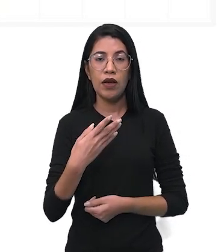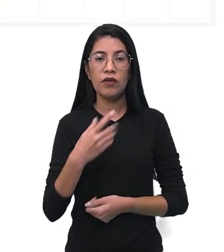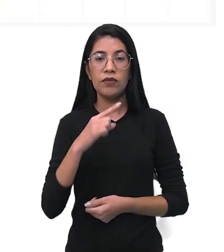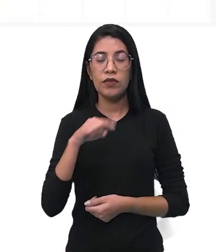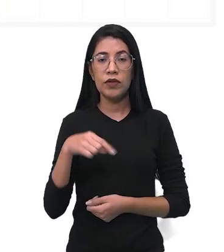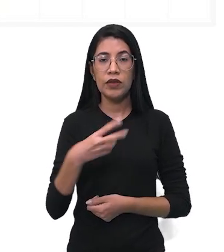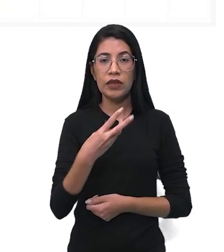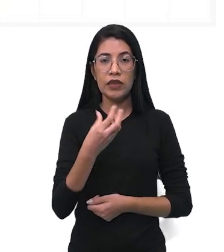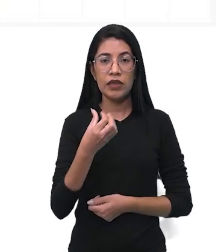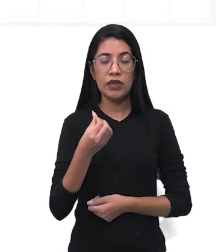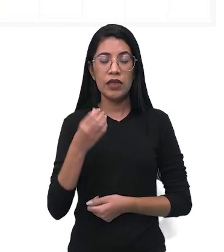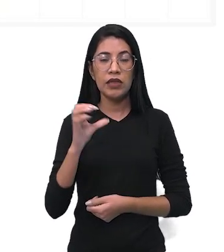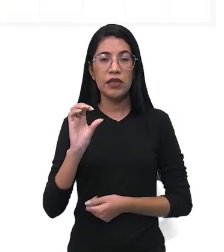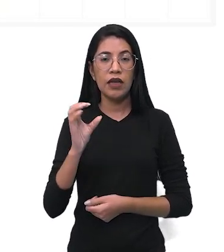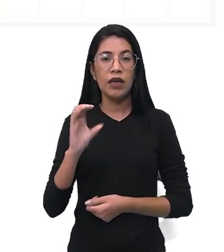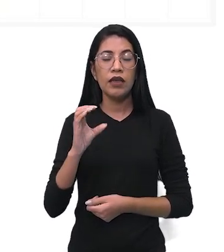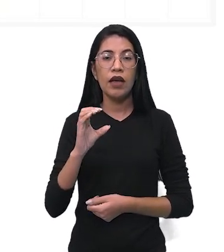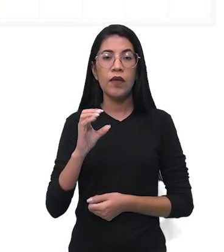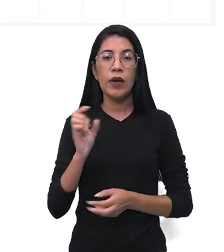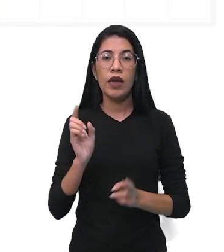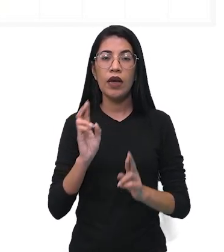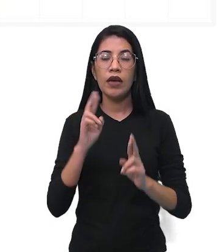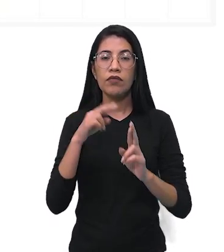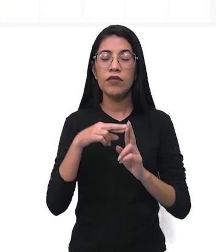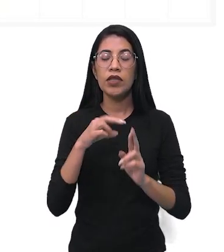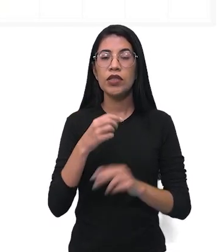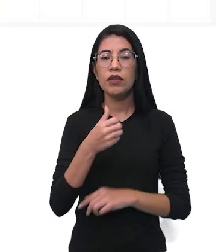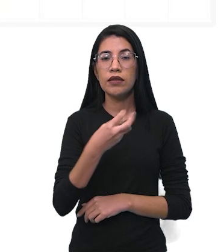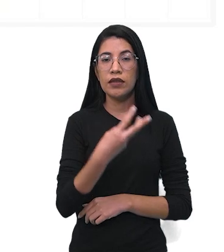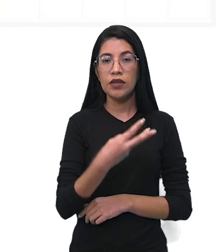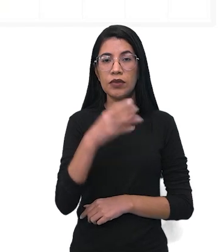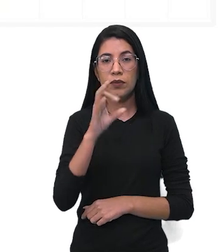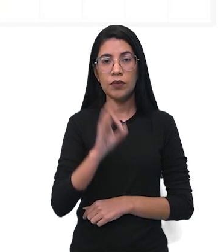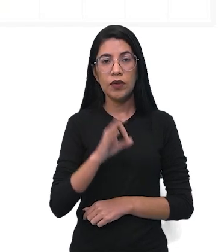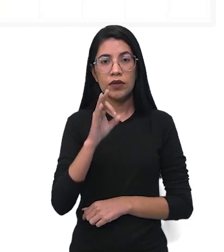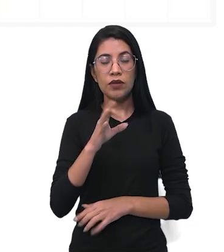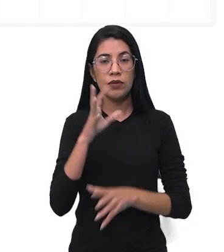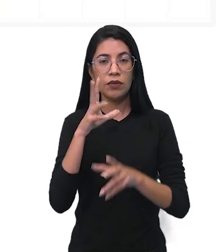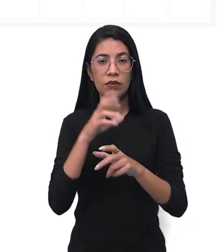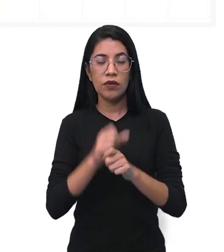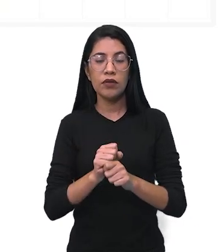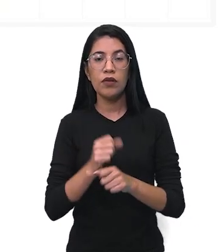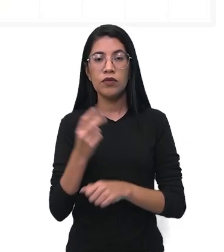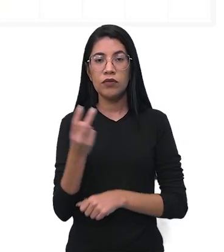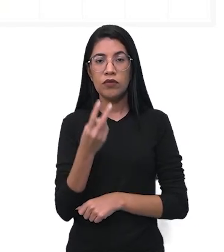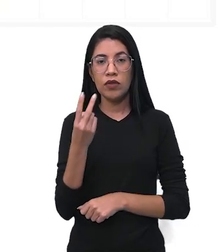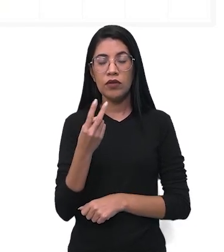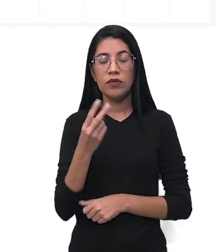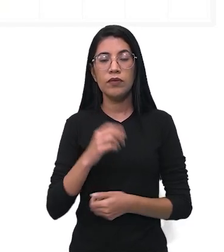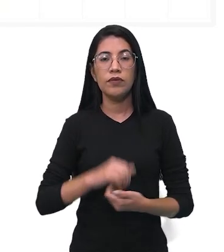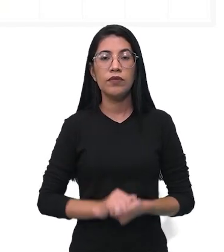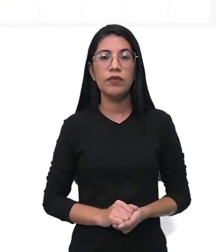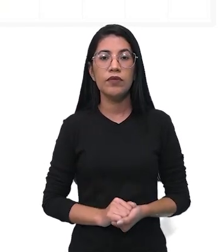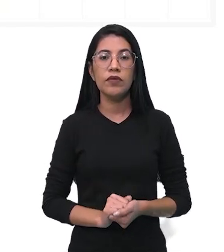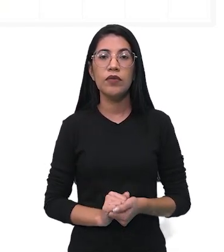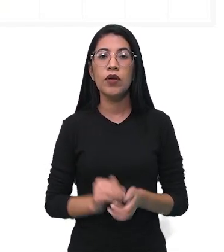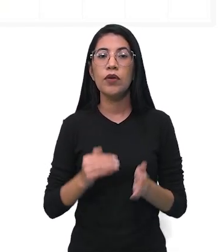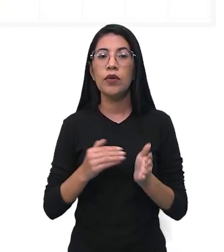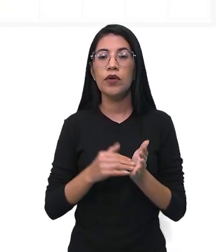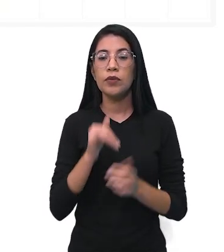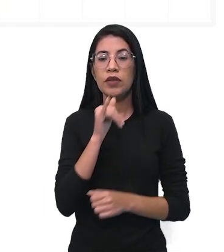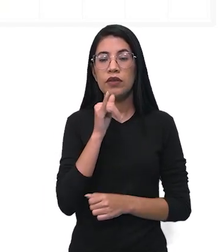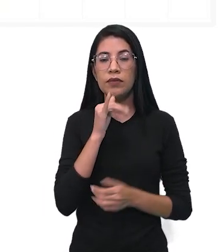24,36 correspondem a 3% do valor aí do nosso ar-condicionado. Vamos para a última agora?